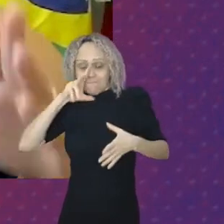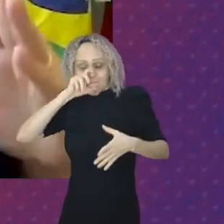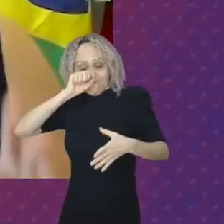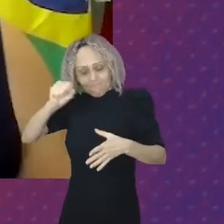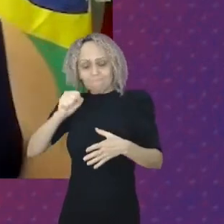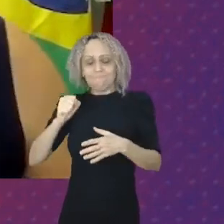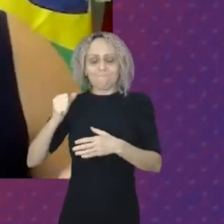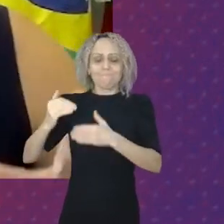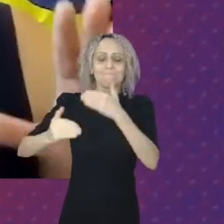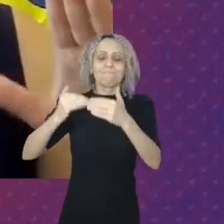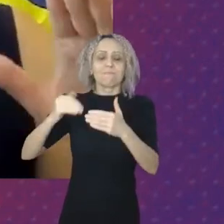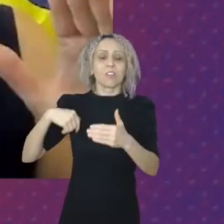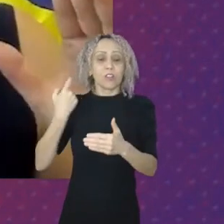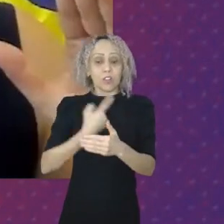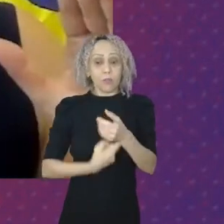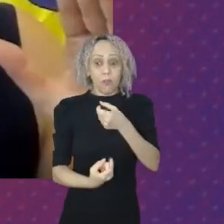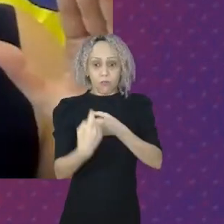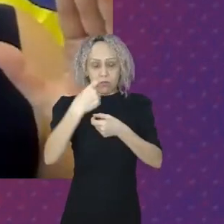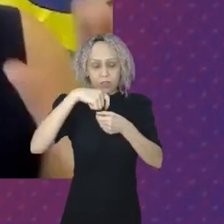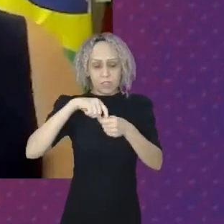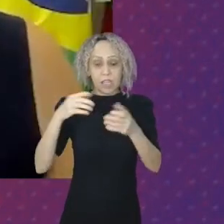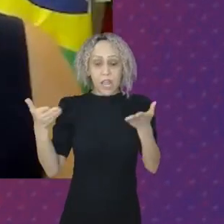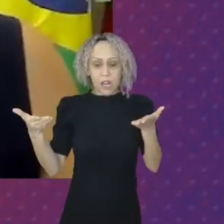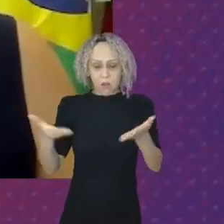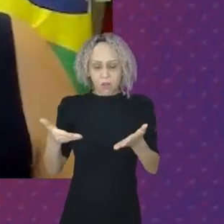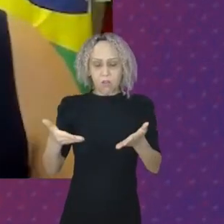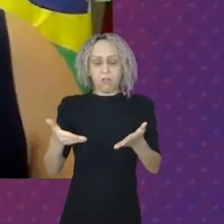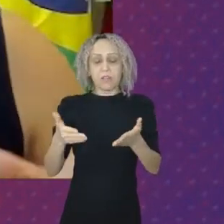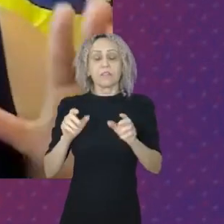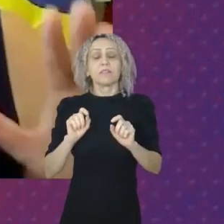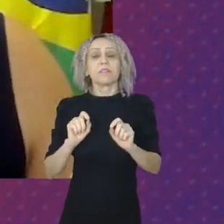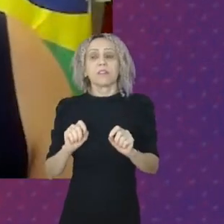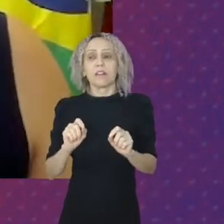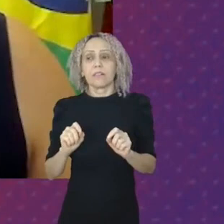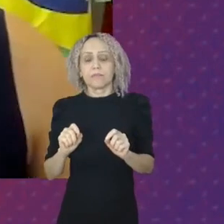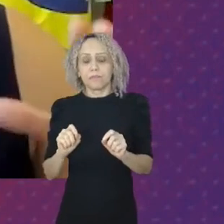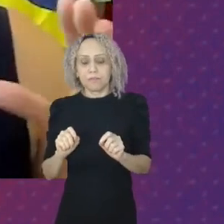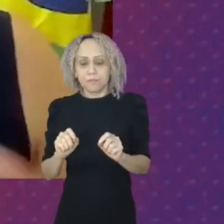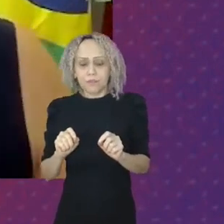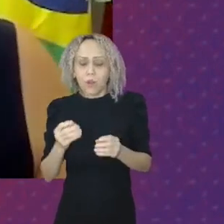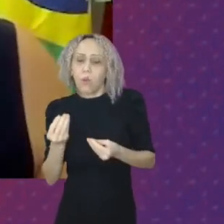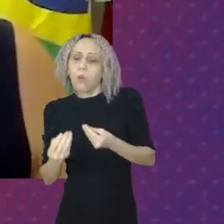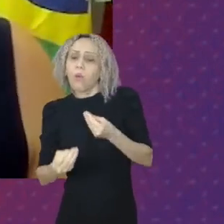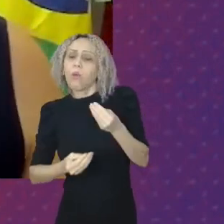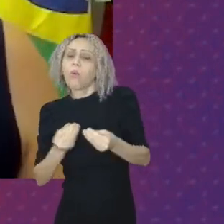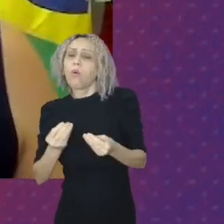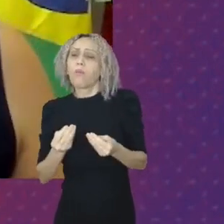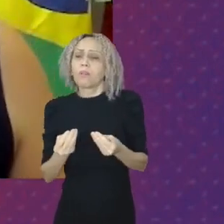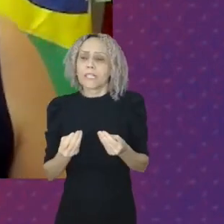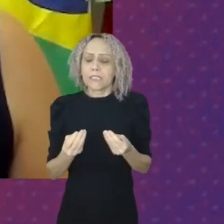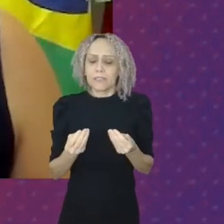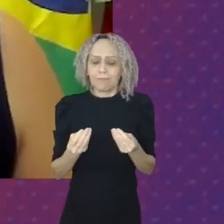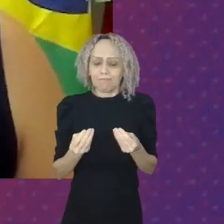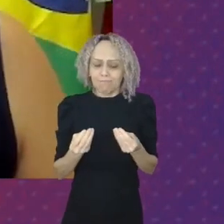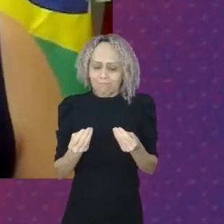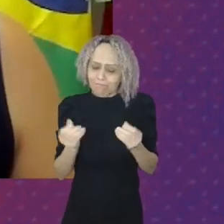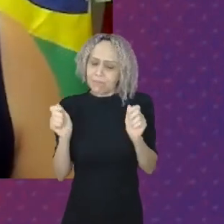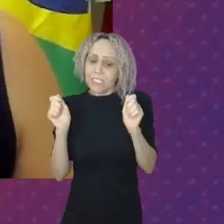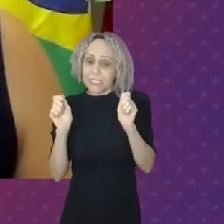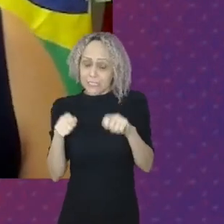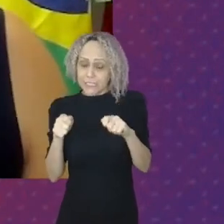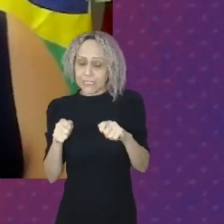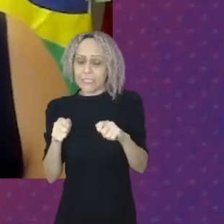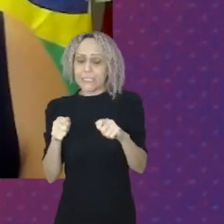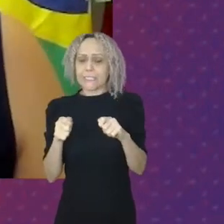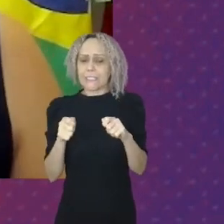momento passa pela superação das desigualdades materiais do Brasil, da